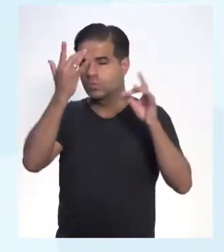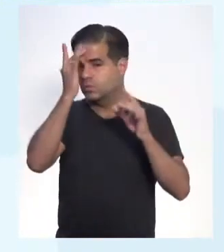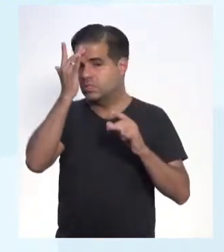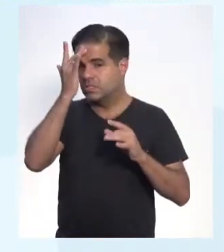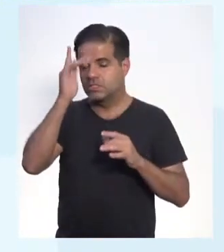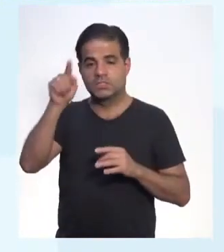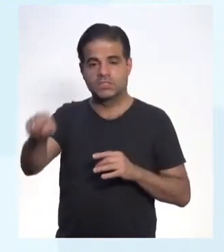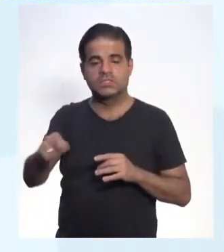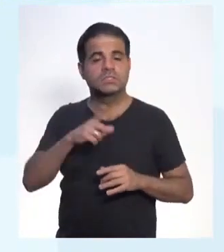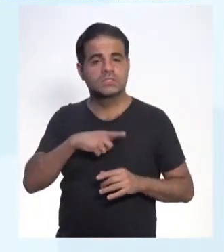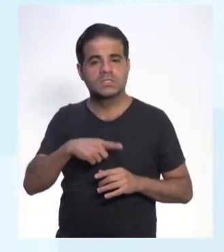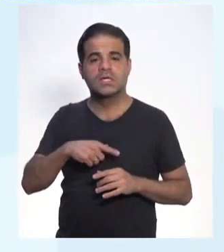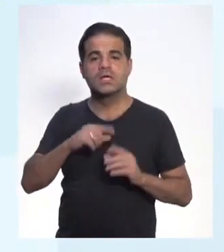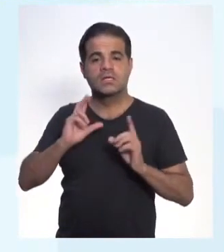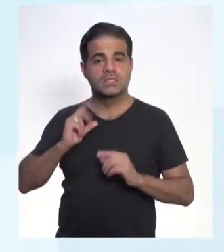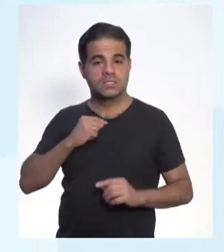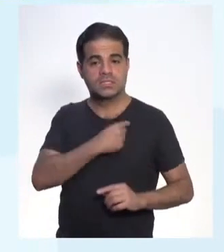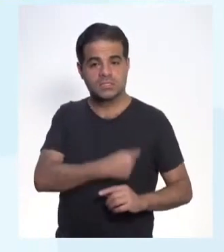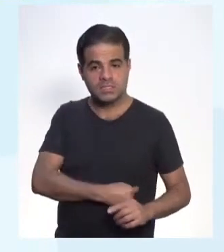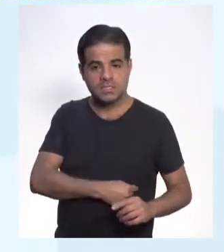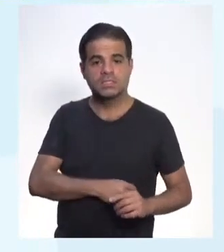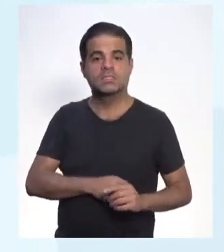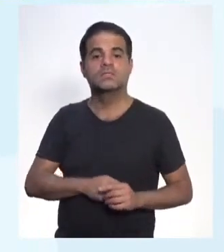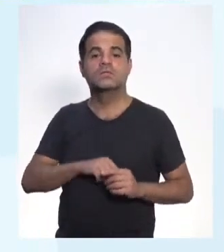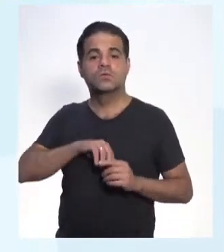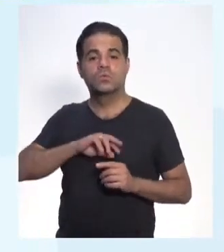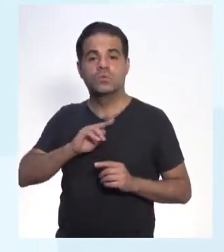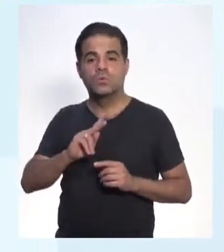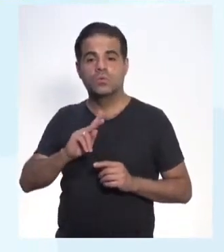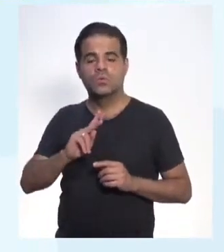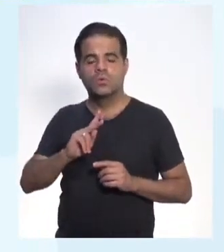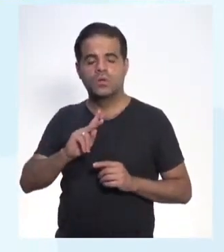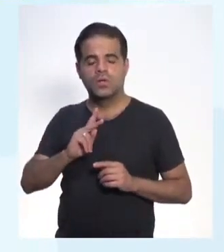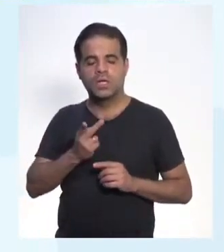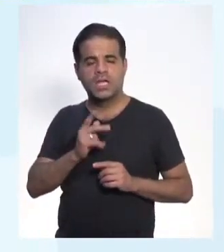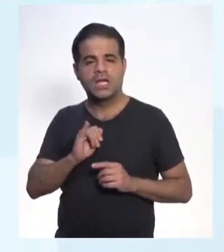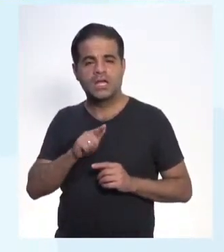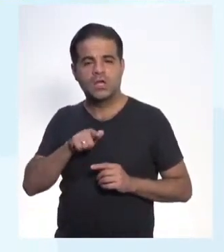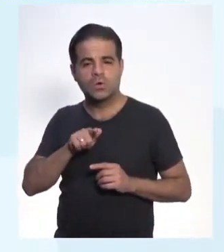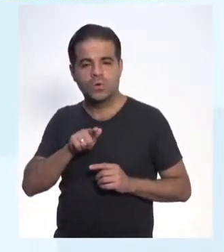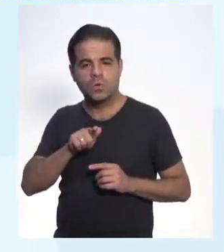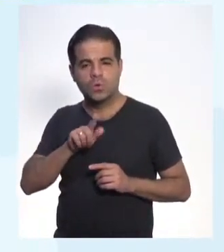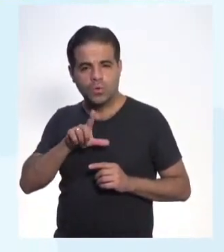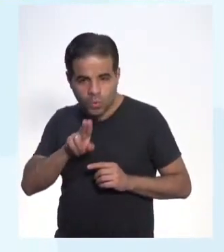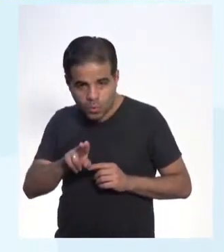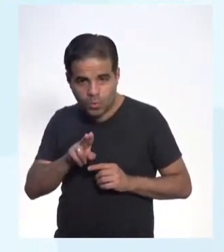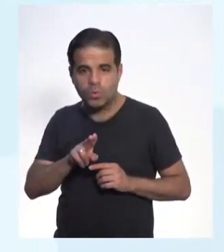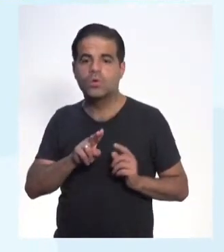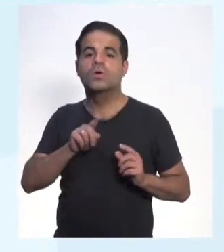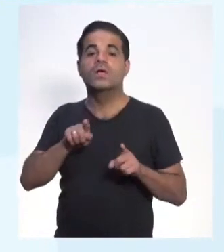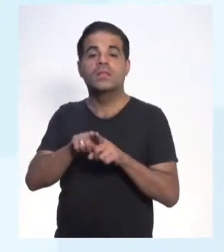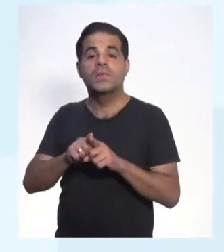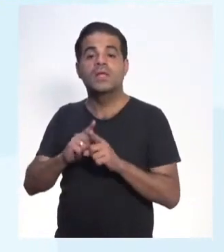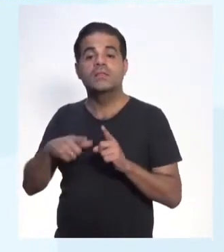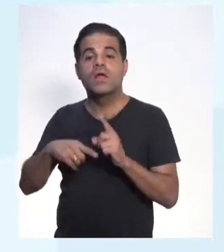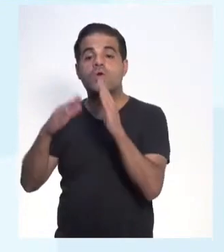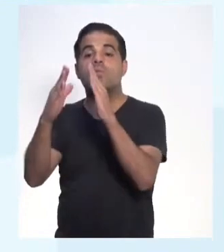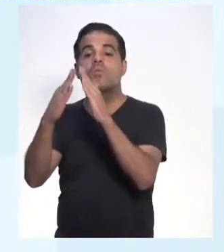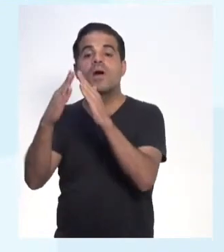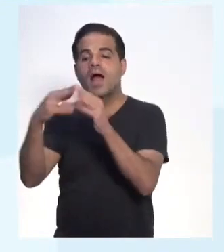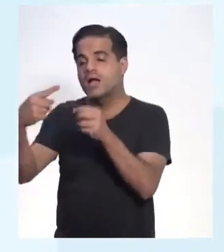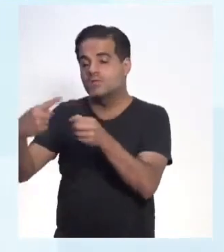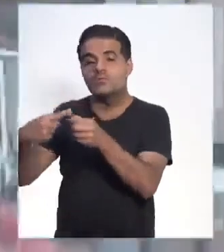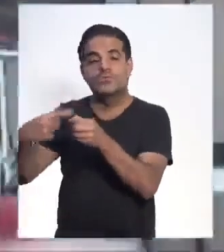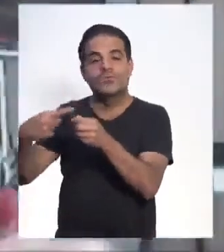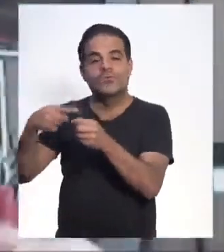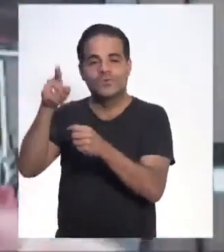nós temos um referencial chinês, nós temos um iglu e nós temos uma casinha aí no interior. Então, esses processos